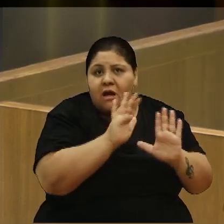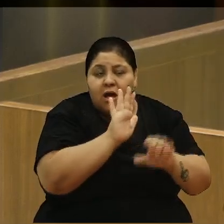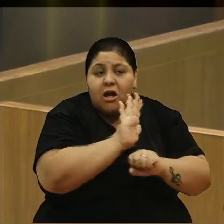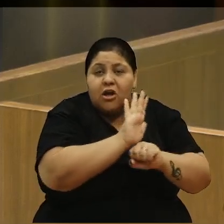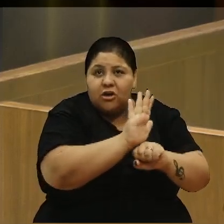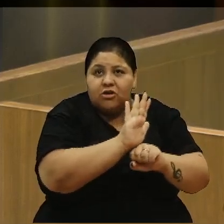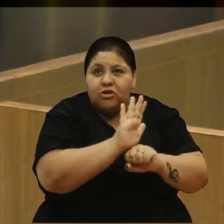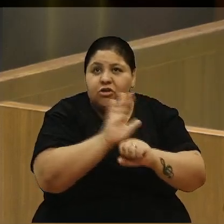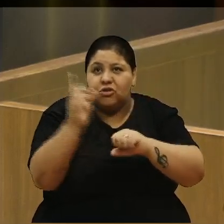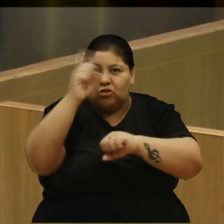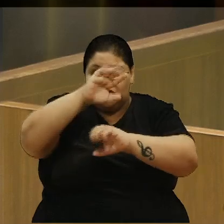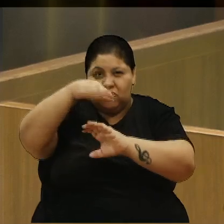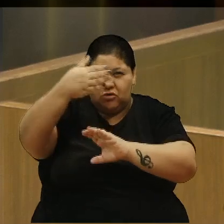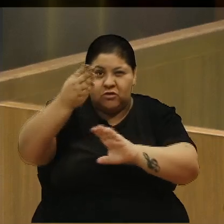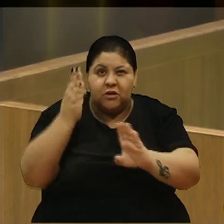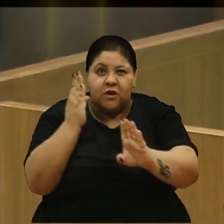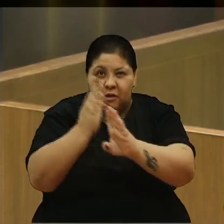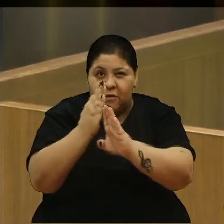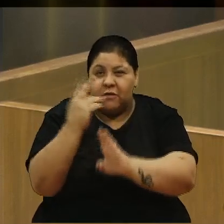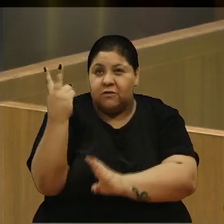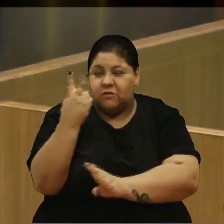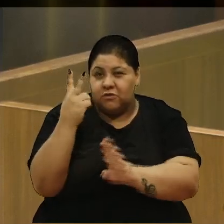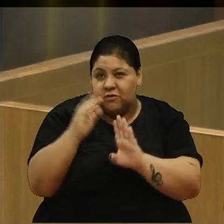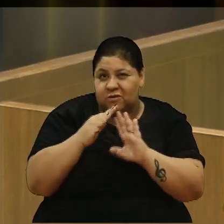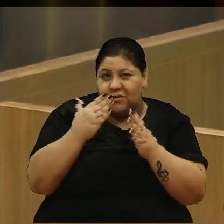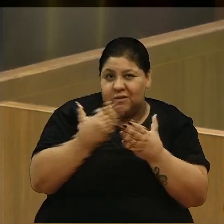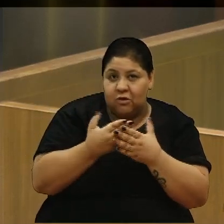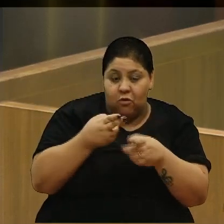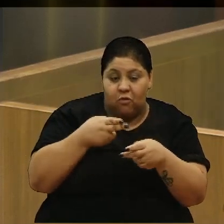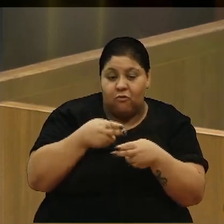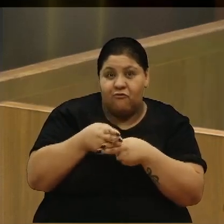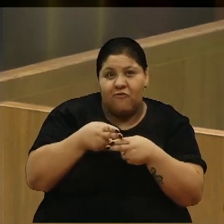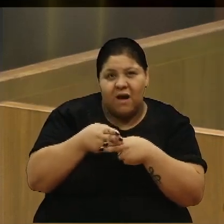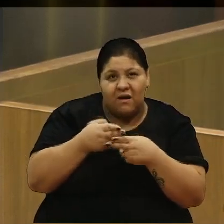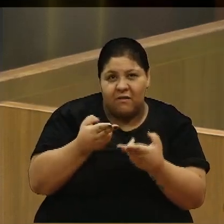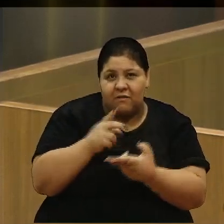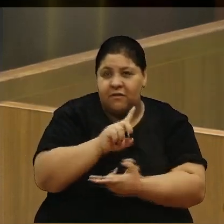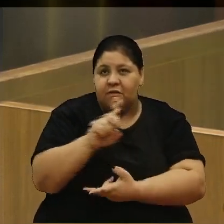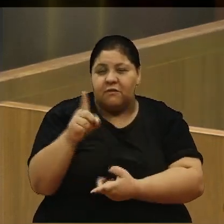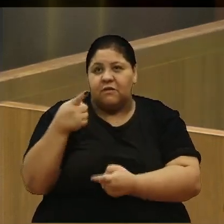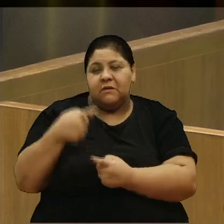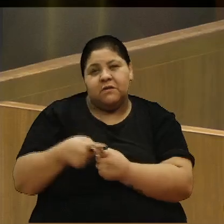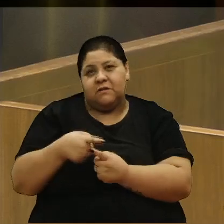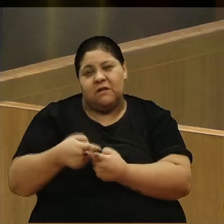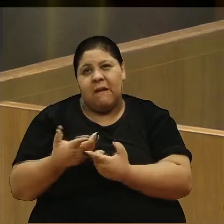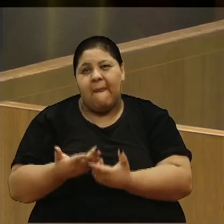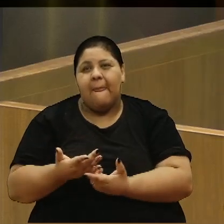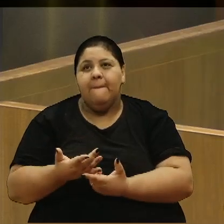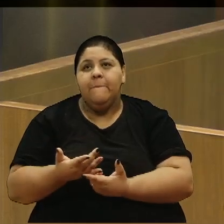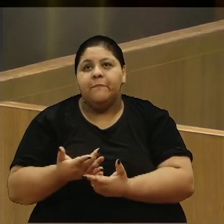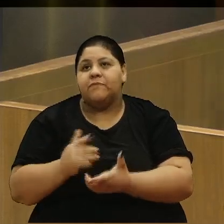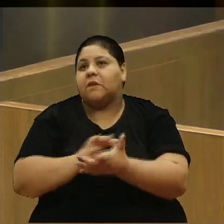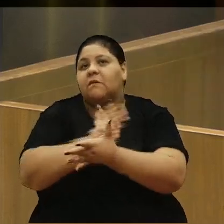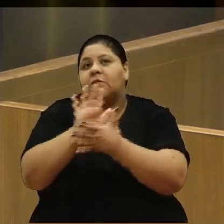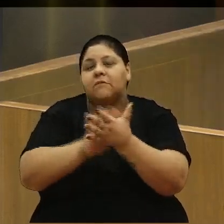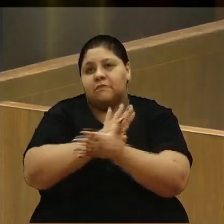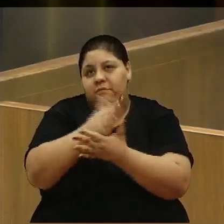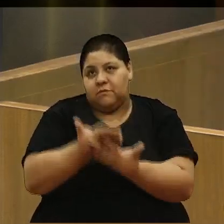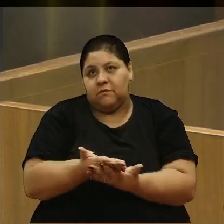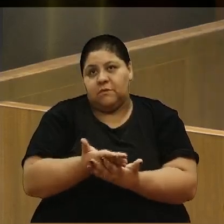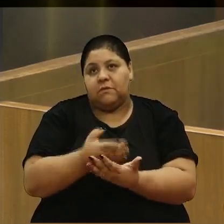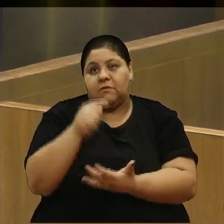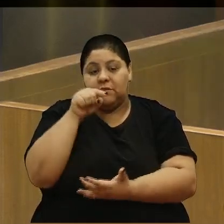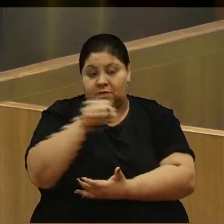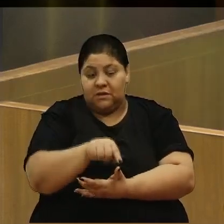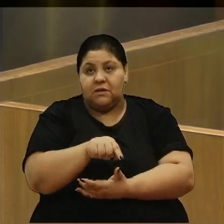no dia seguinte encontraram 2 escolas com facas, não é por nada. É porque aí